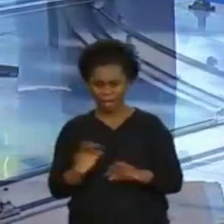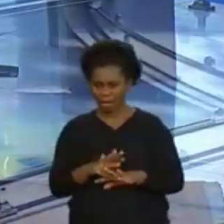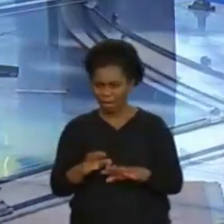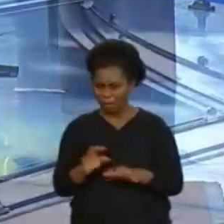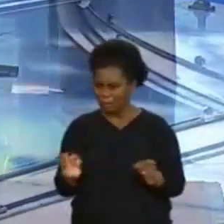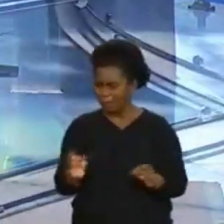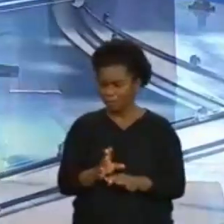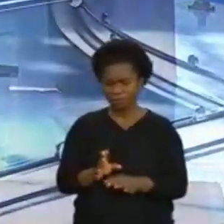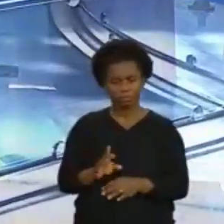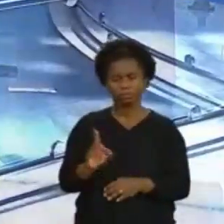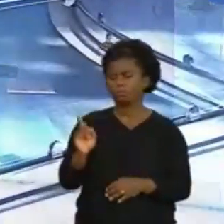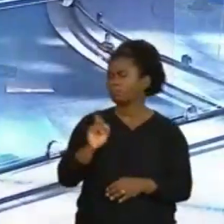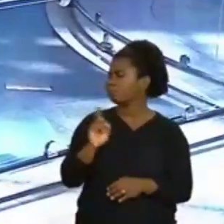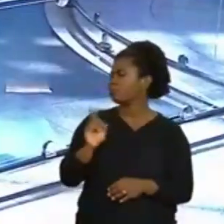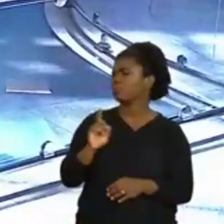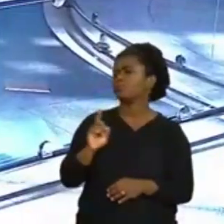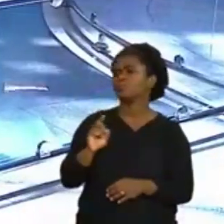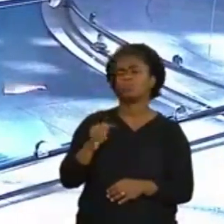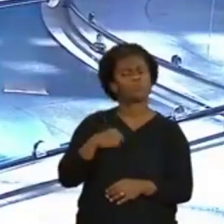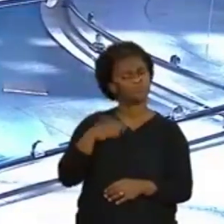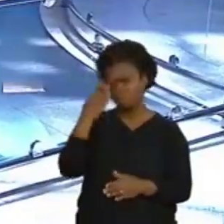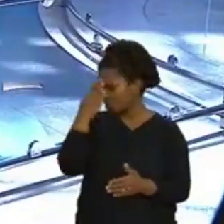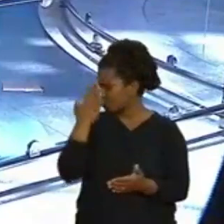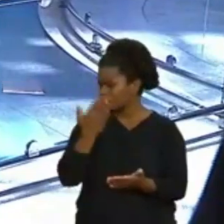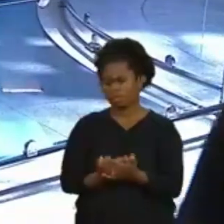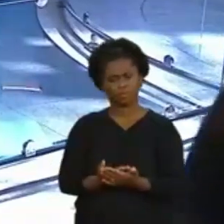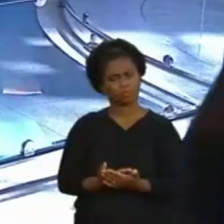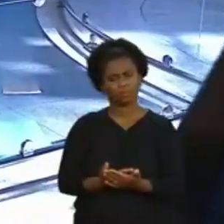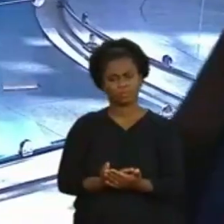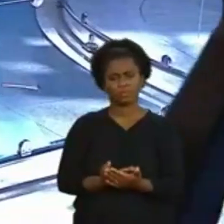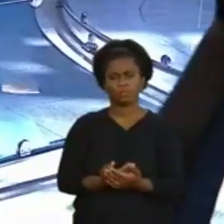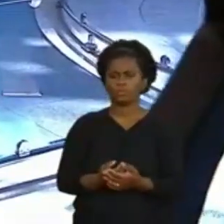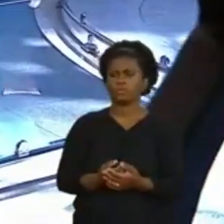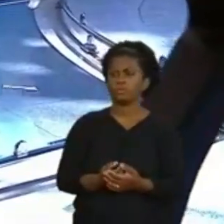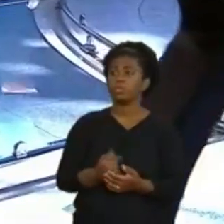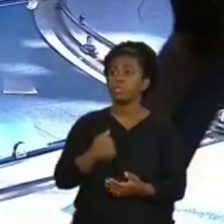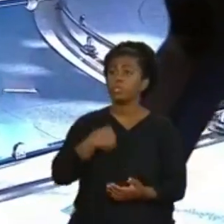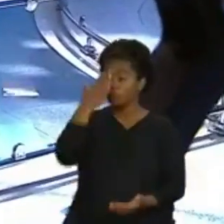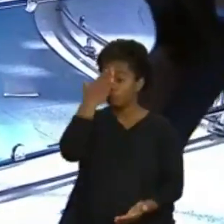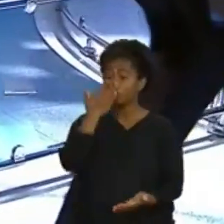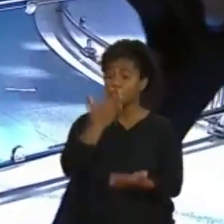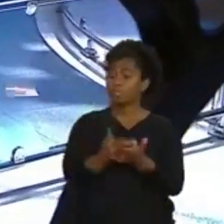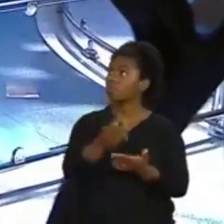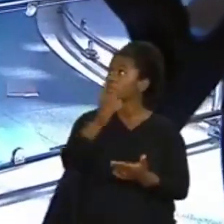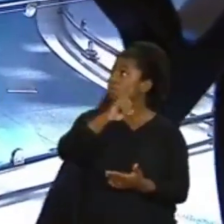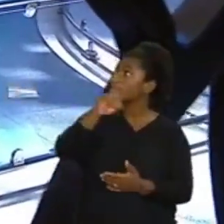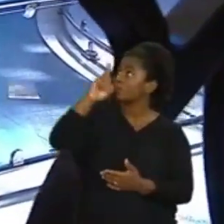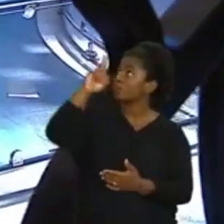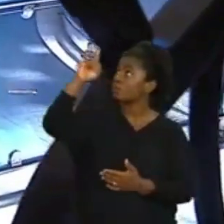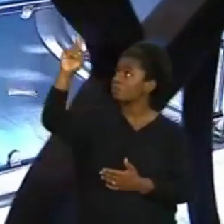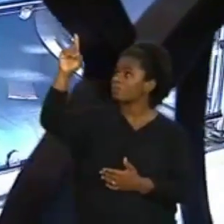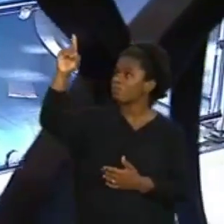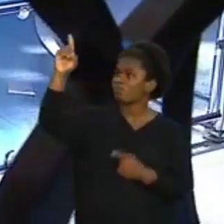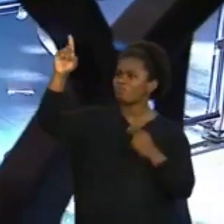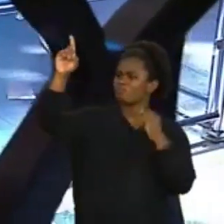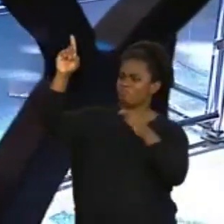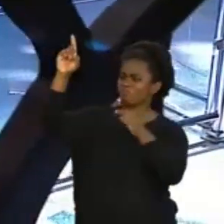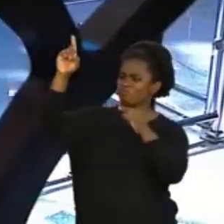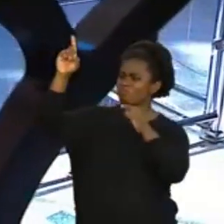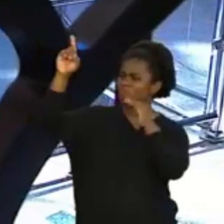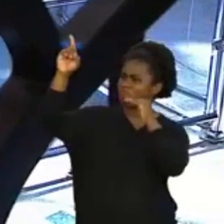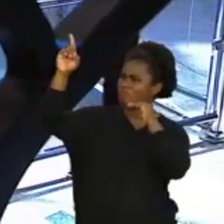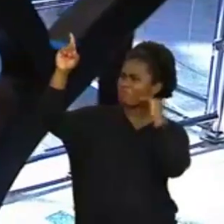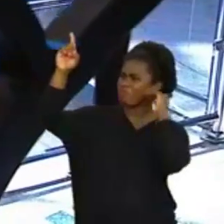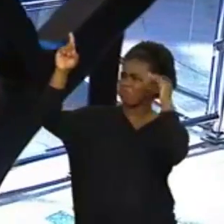Eu não acredito nisso. Eu creio num Deus inaudito, num Deus